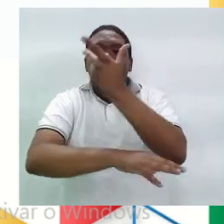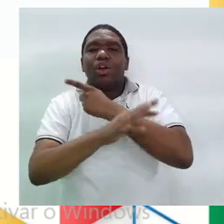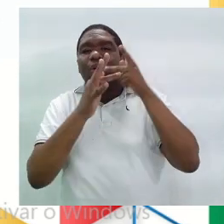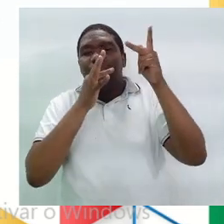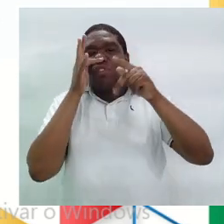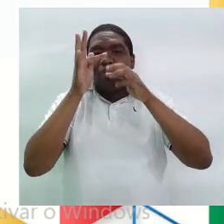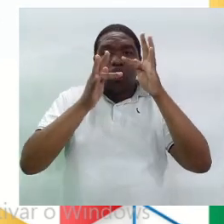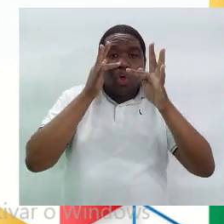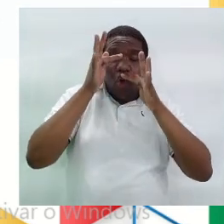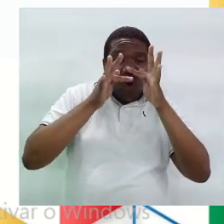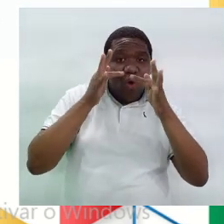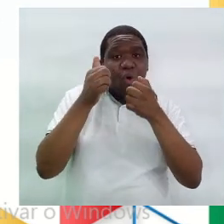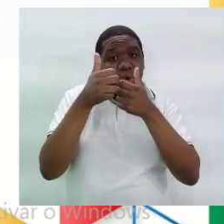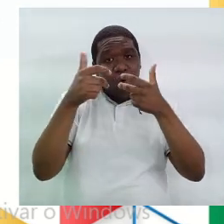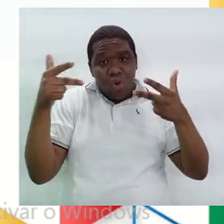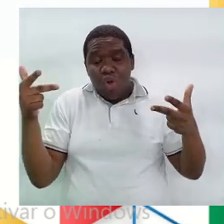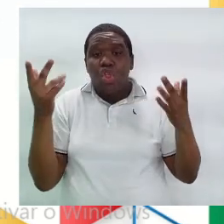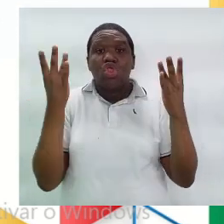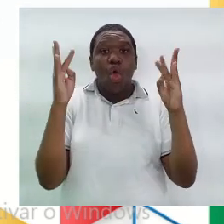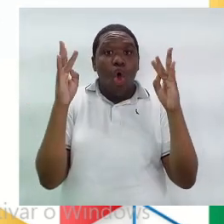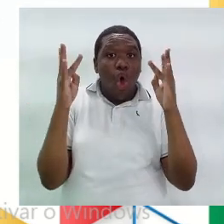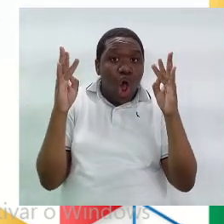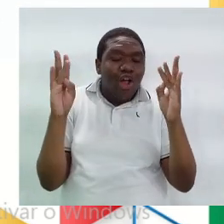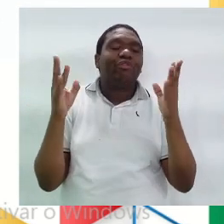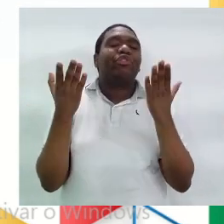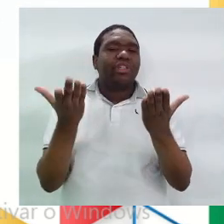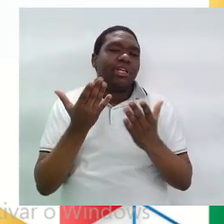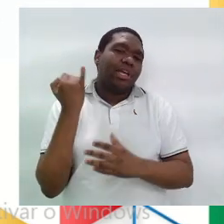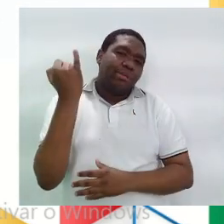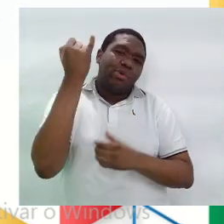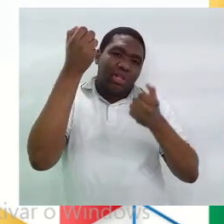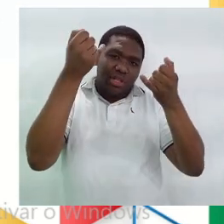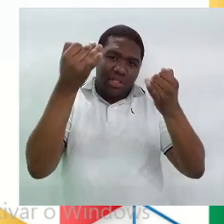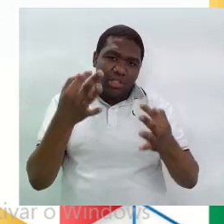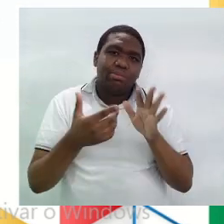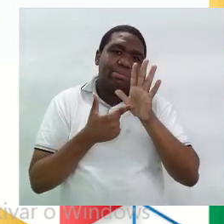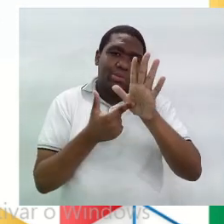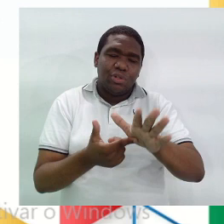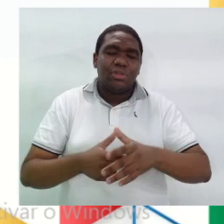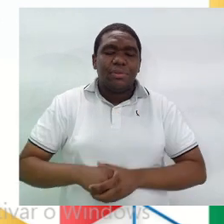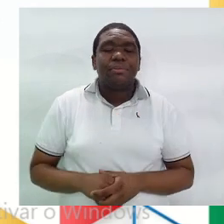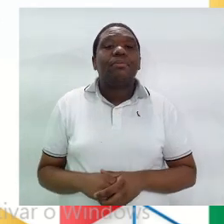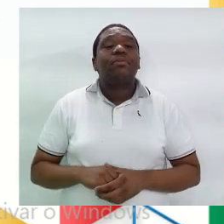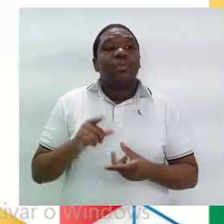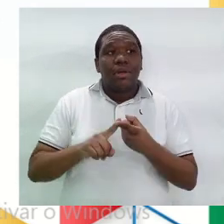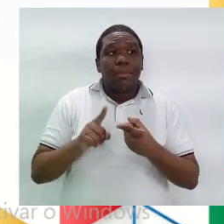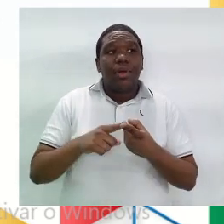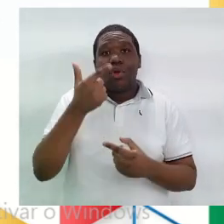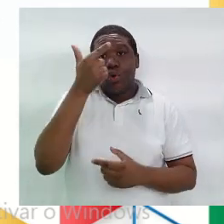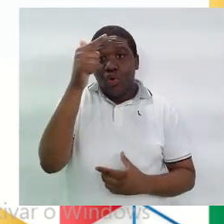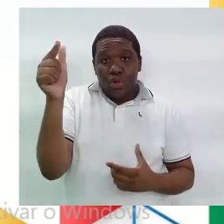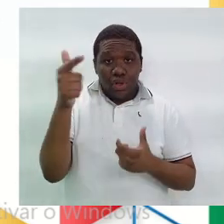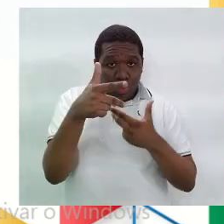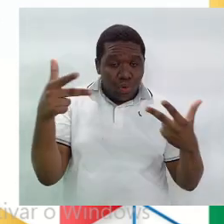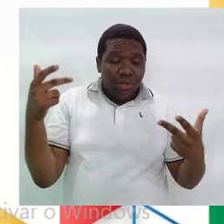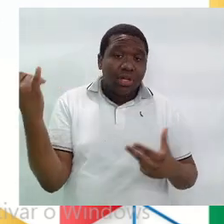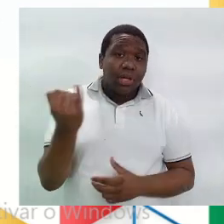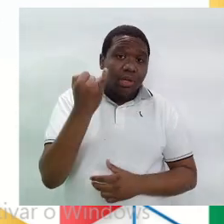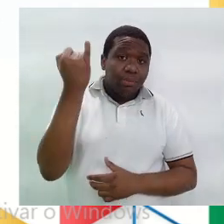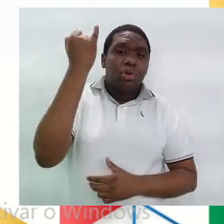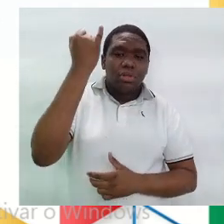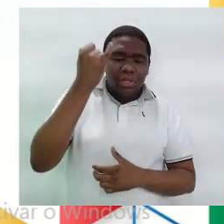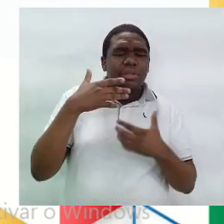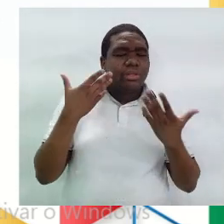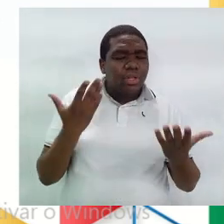flores aí, certo, dos noivos. É importante salientar isso. Outra questão importante na tela nós temos no